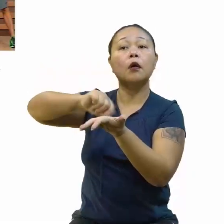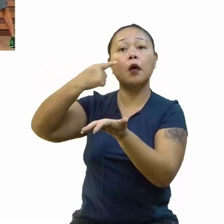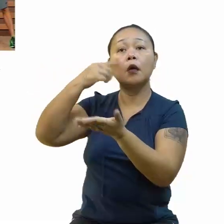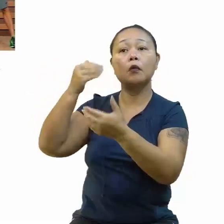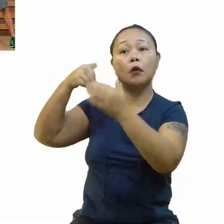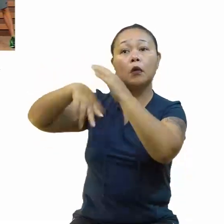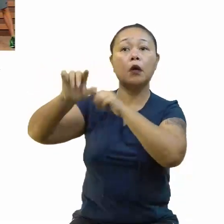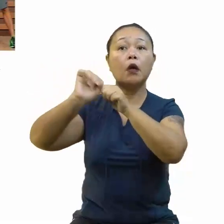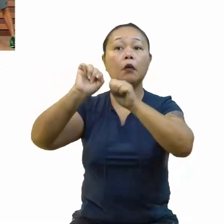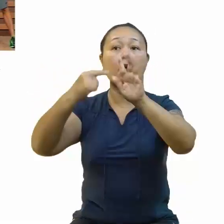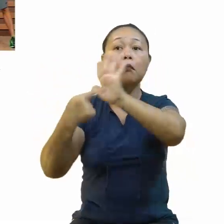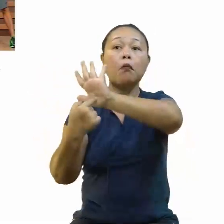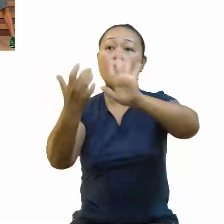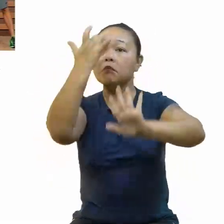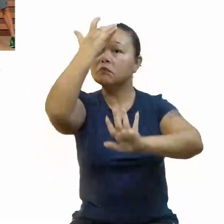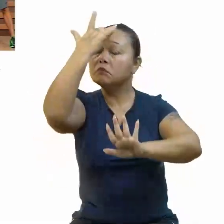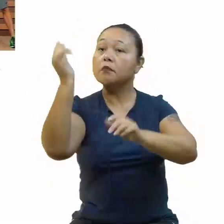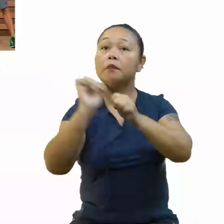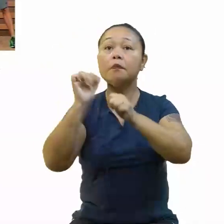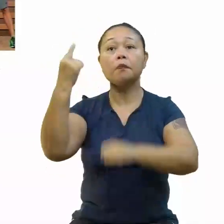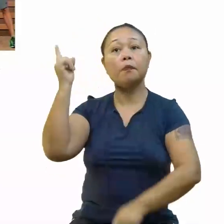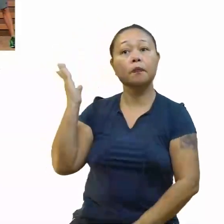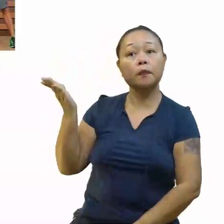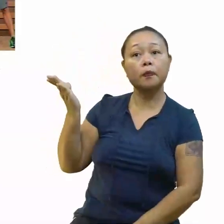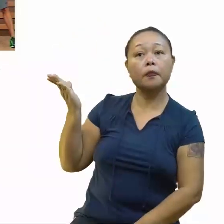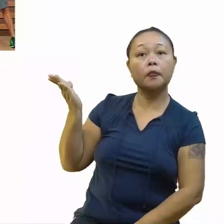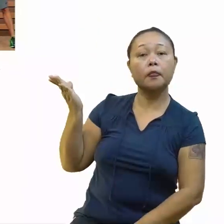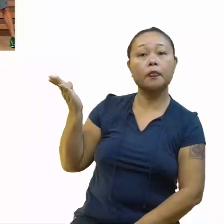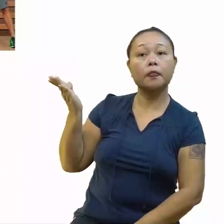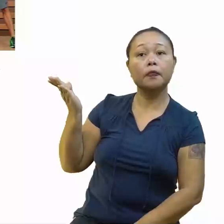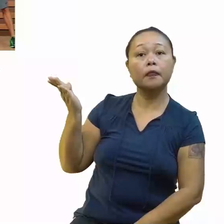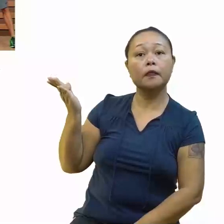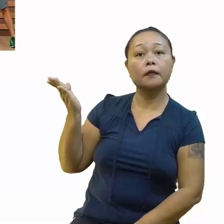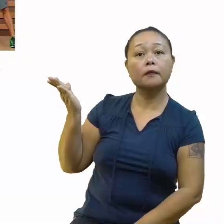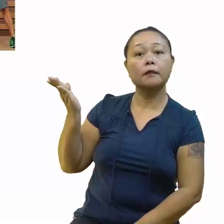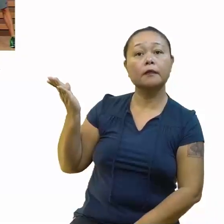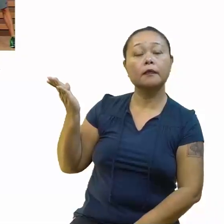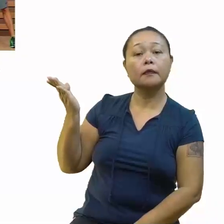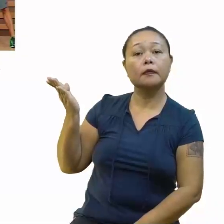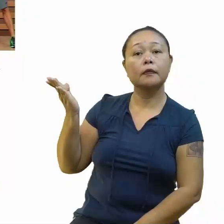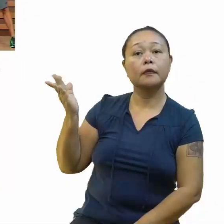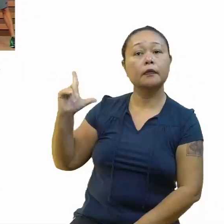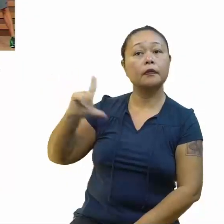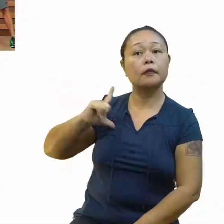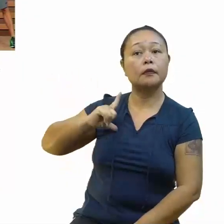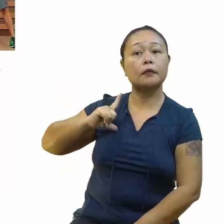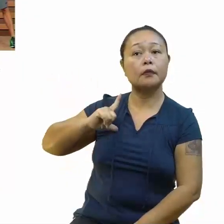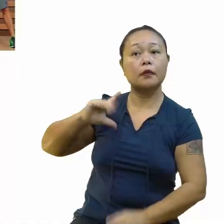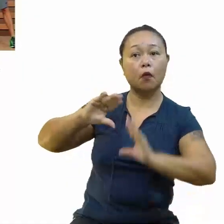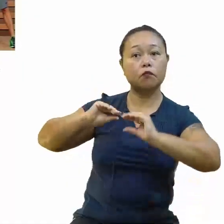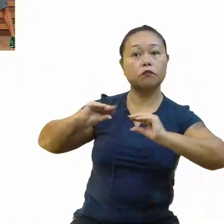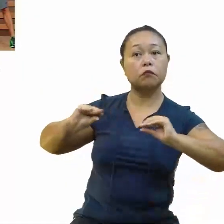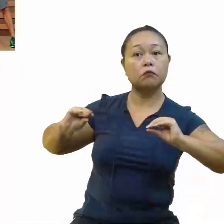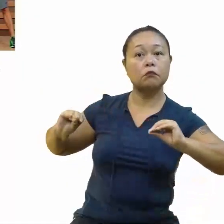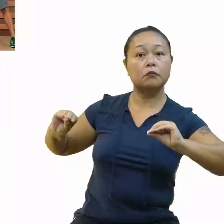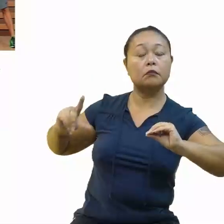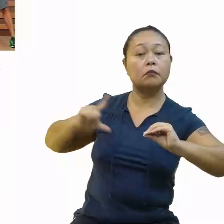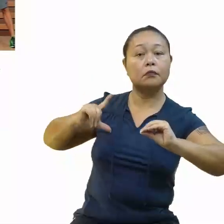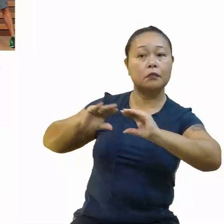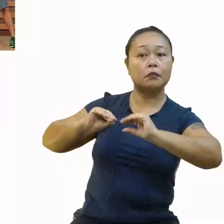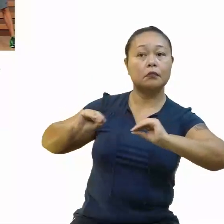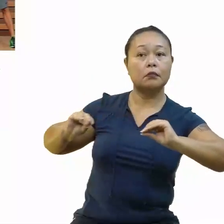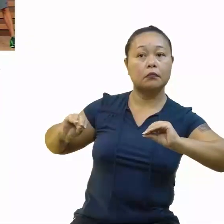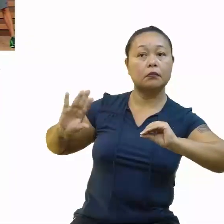para vocês. Então vejam bem. Vocês vão entrar nesse slide. Eu já estou aqui com o meu colchão. Meu colchonete está